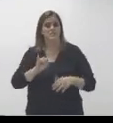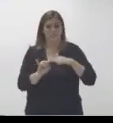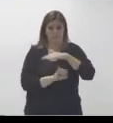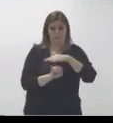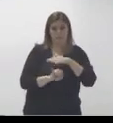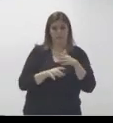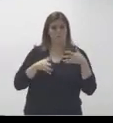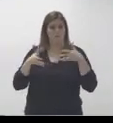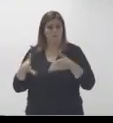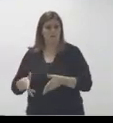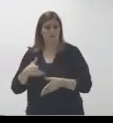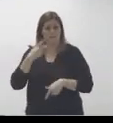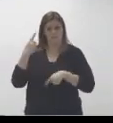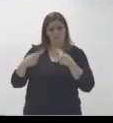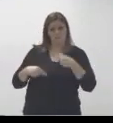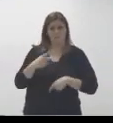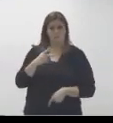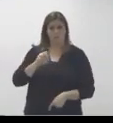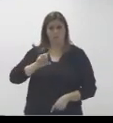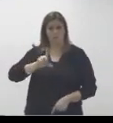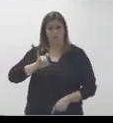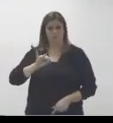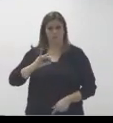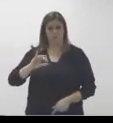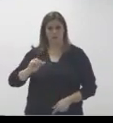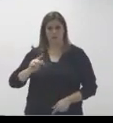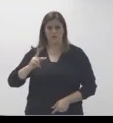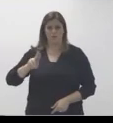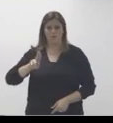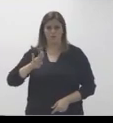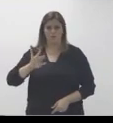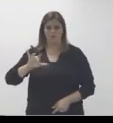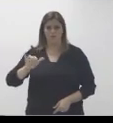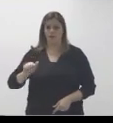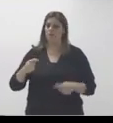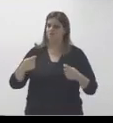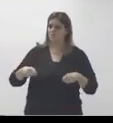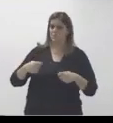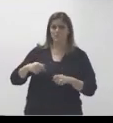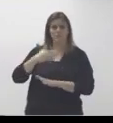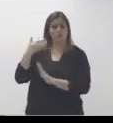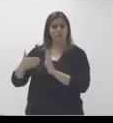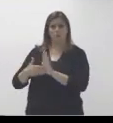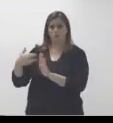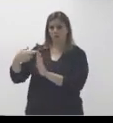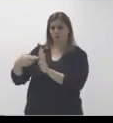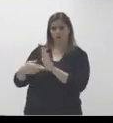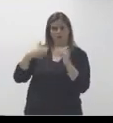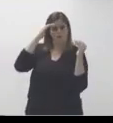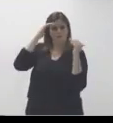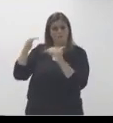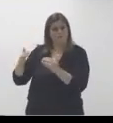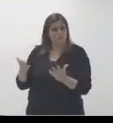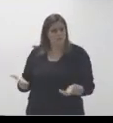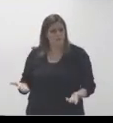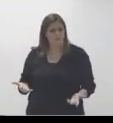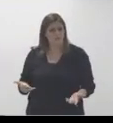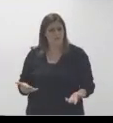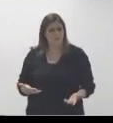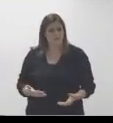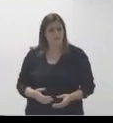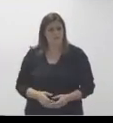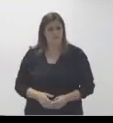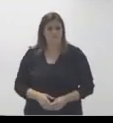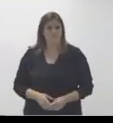elas incorporam todos os princípios dessa política pública lembrando que o